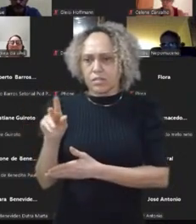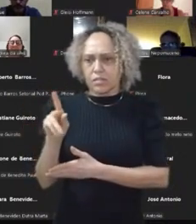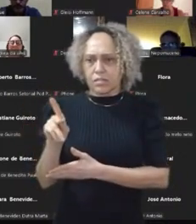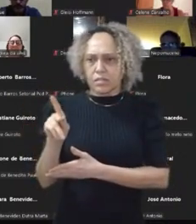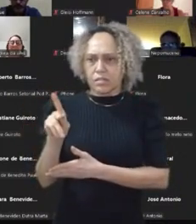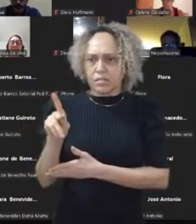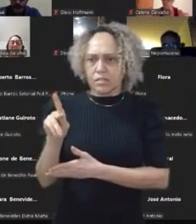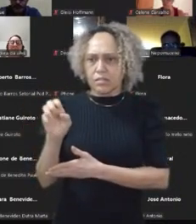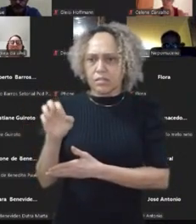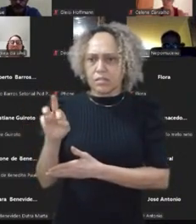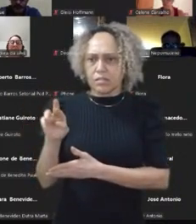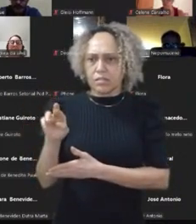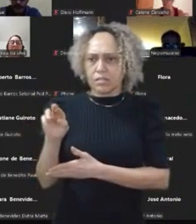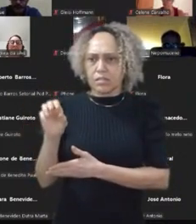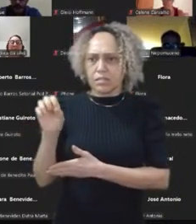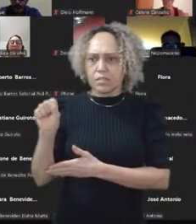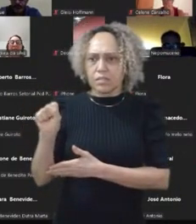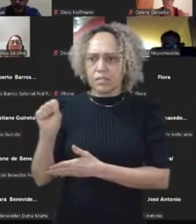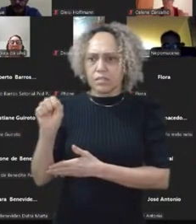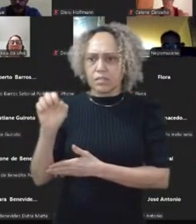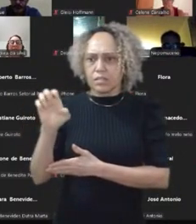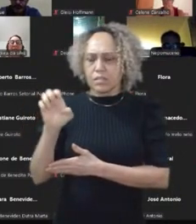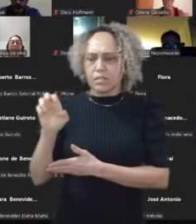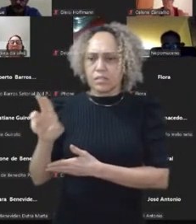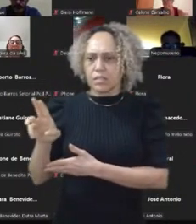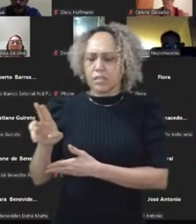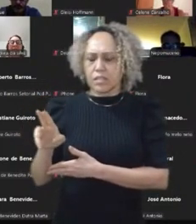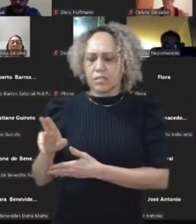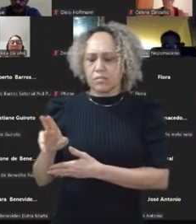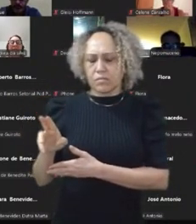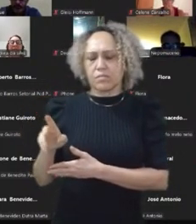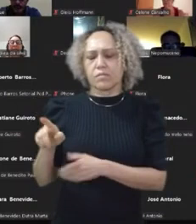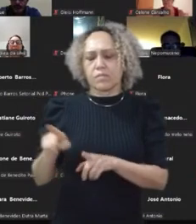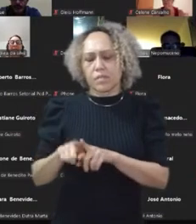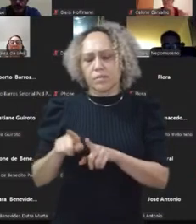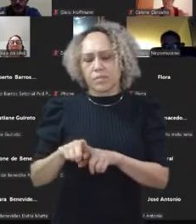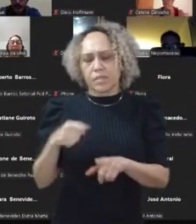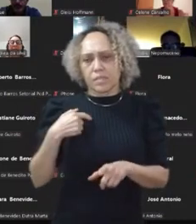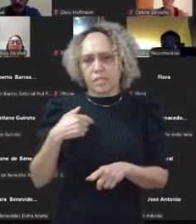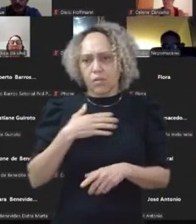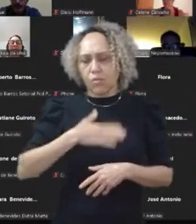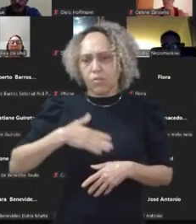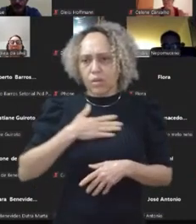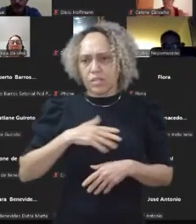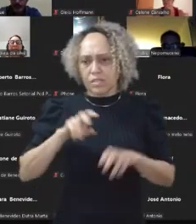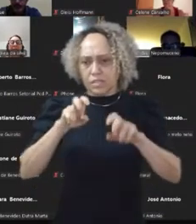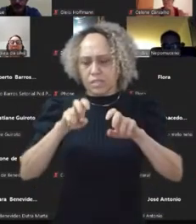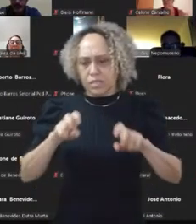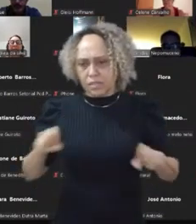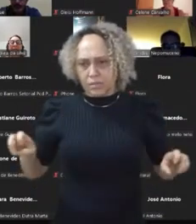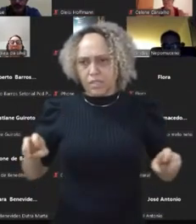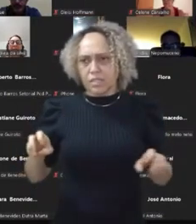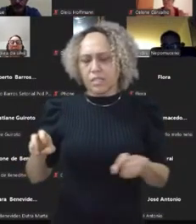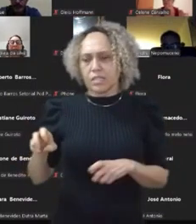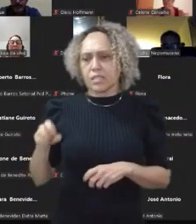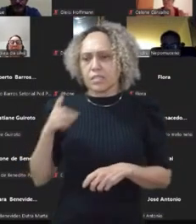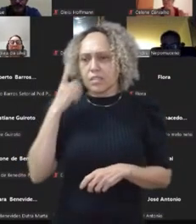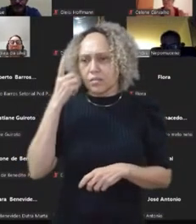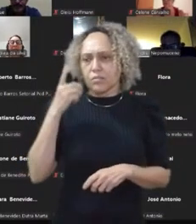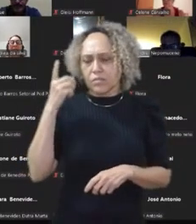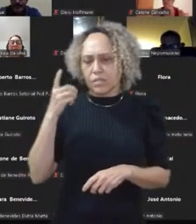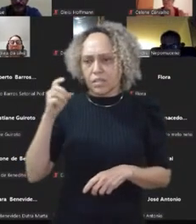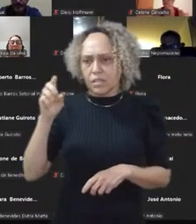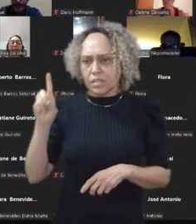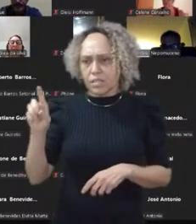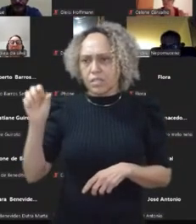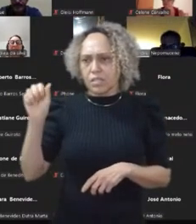eh também um prazer est dividindo na mesa aqui com o Thiago com a deputada Dandara e com a Ana Flávia um prazer conhecer vocês e